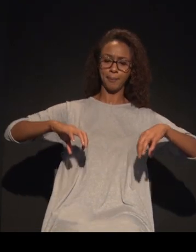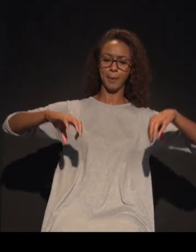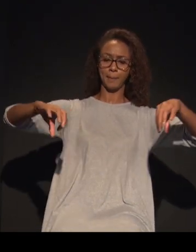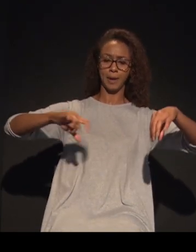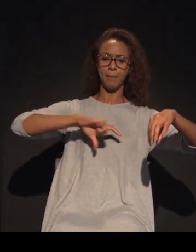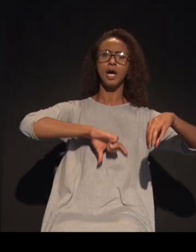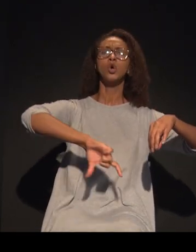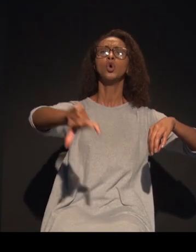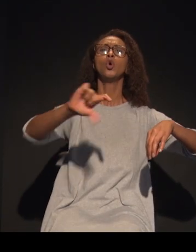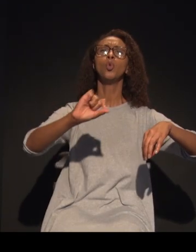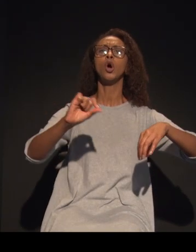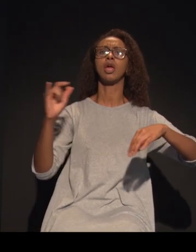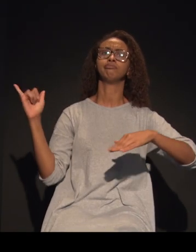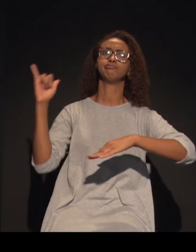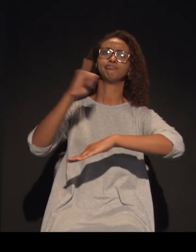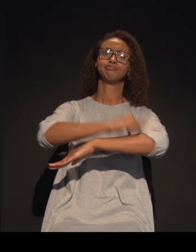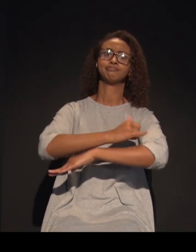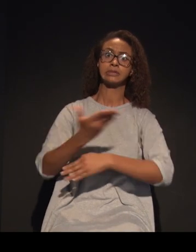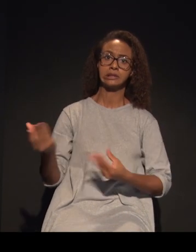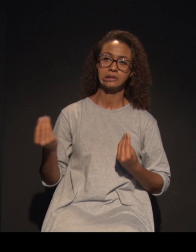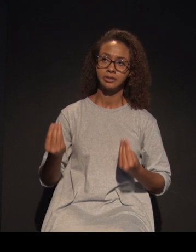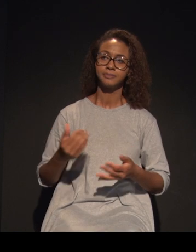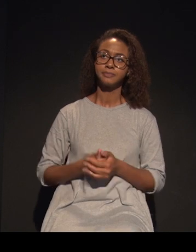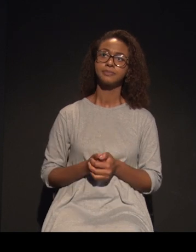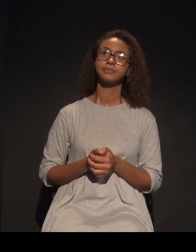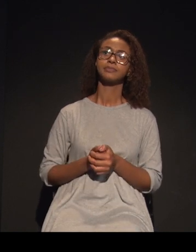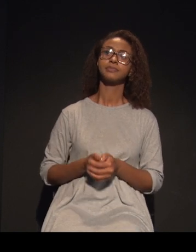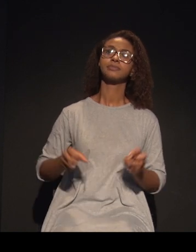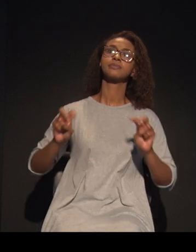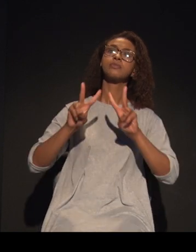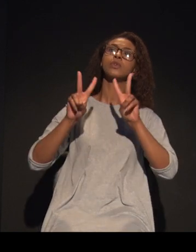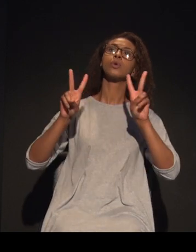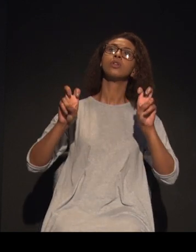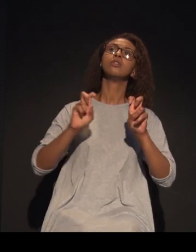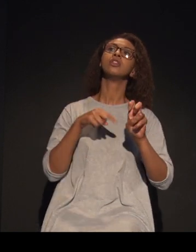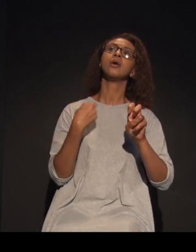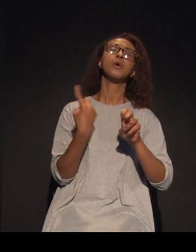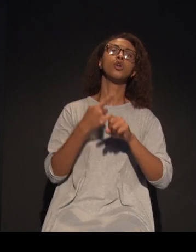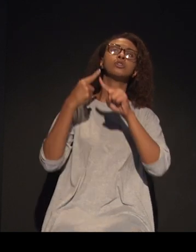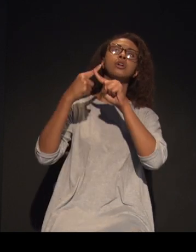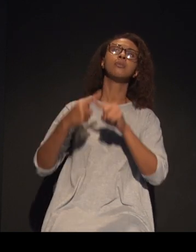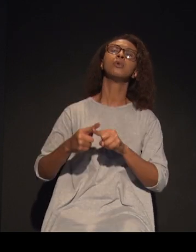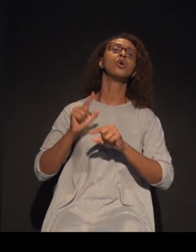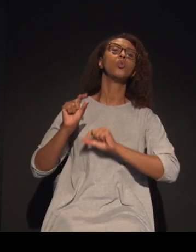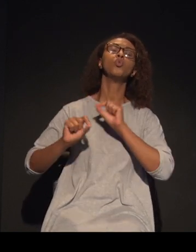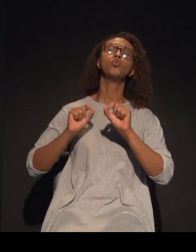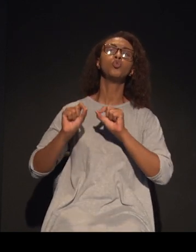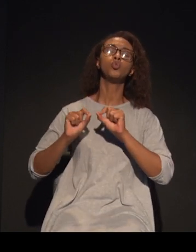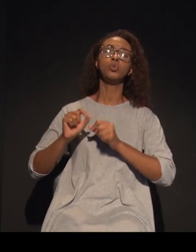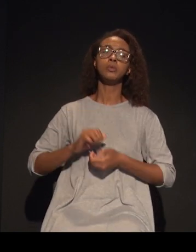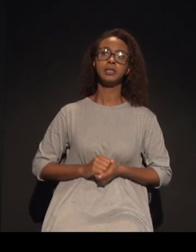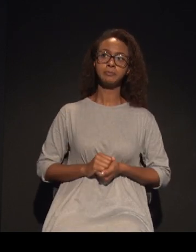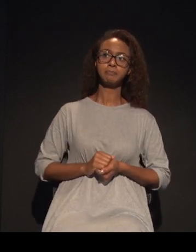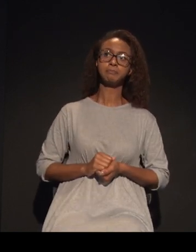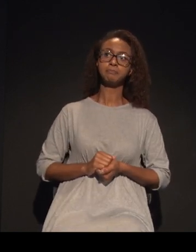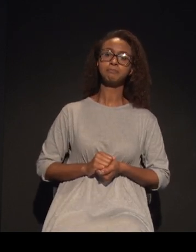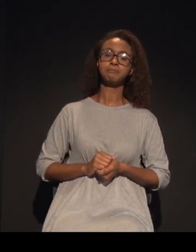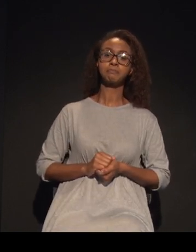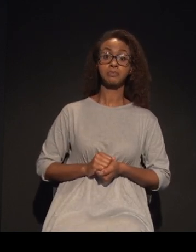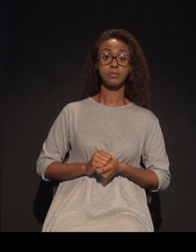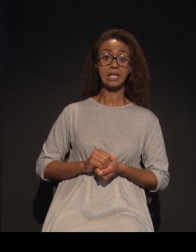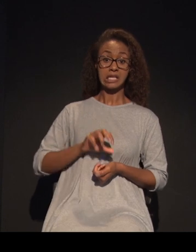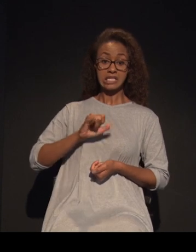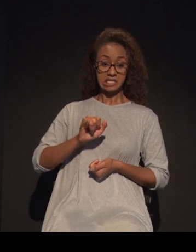é o lema é e saiba qual de morrer irritá a até a bíblia que foi requerida se a